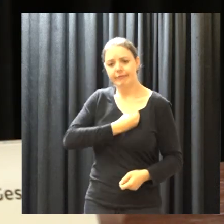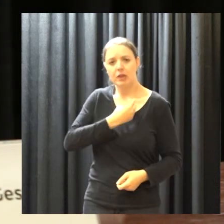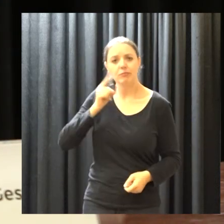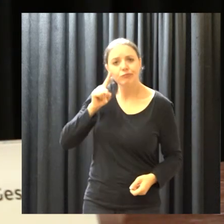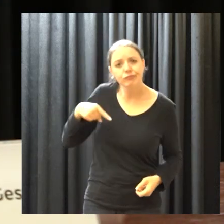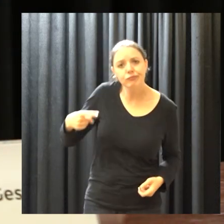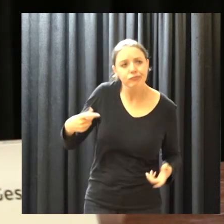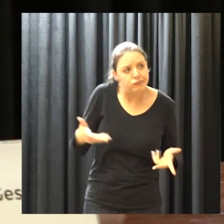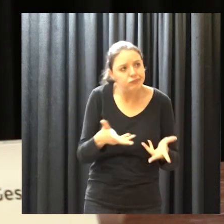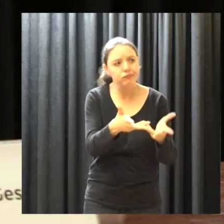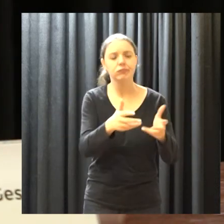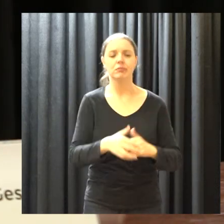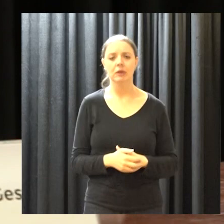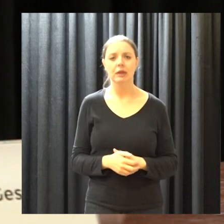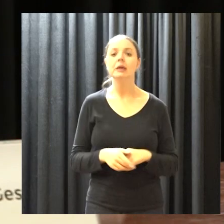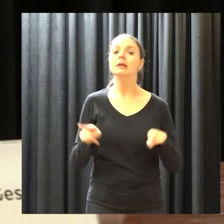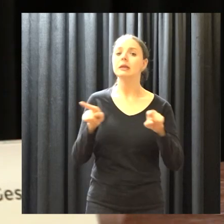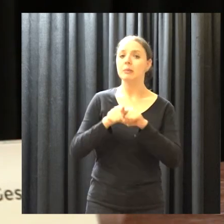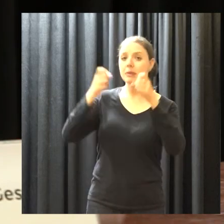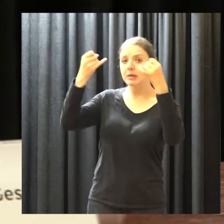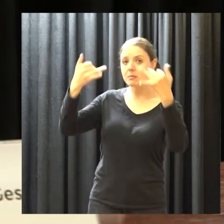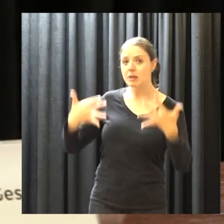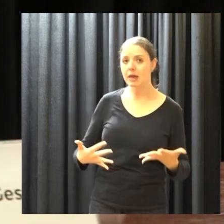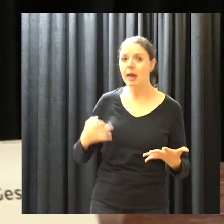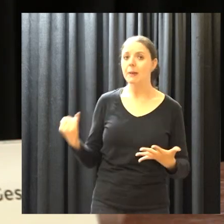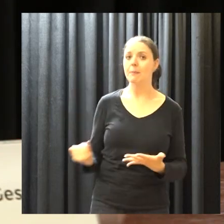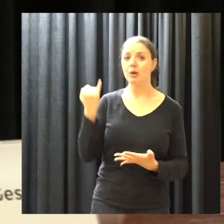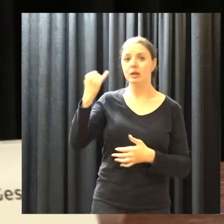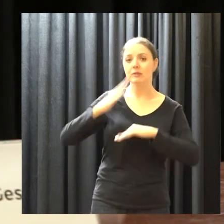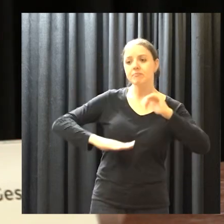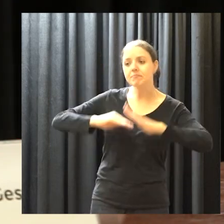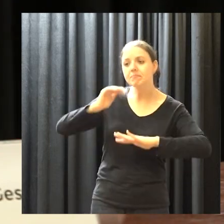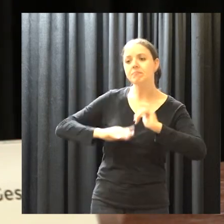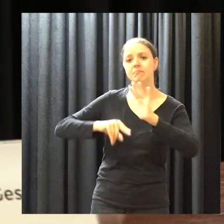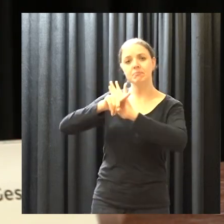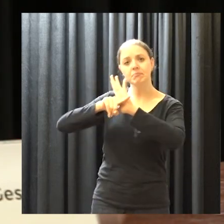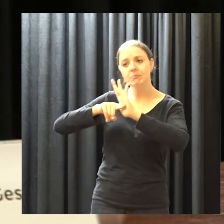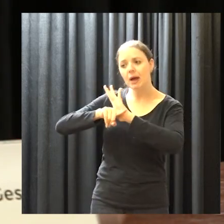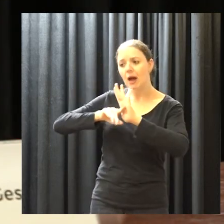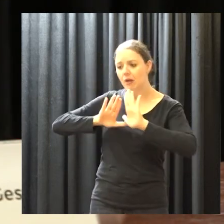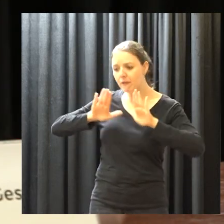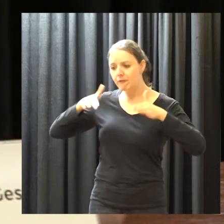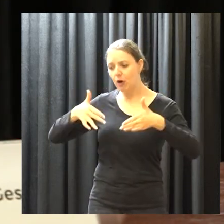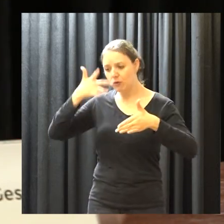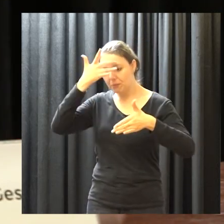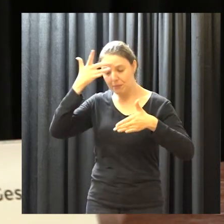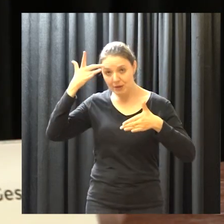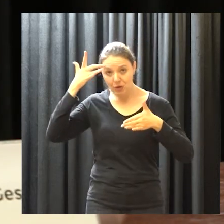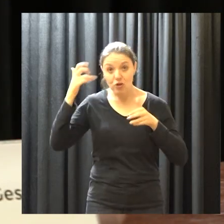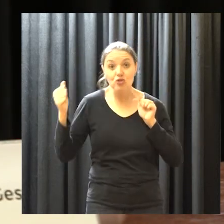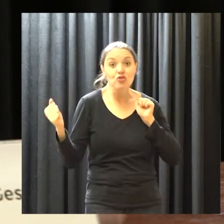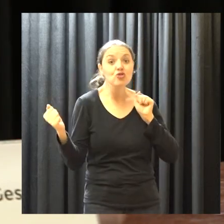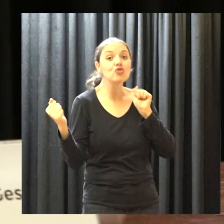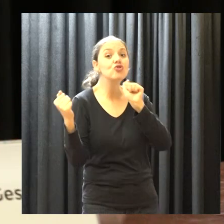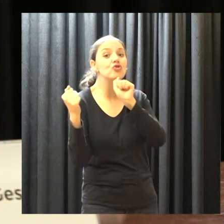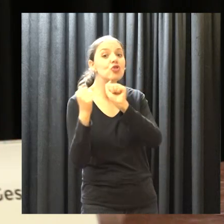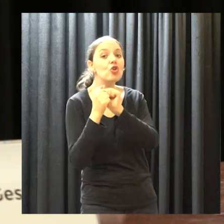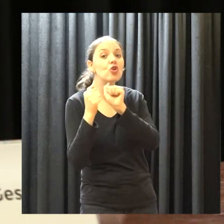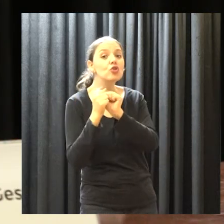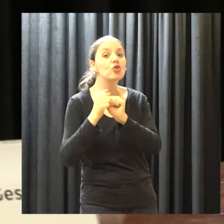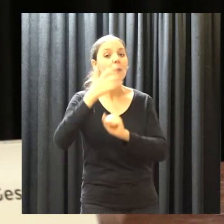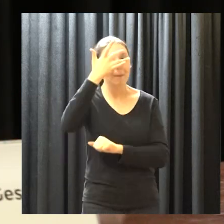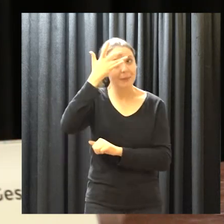ressaltei a importância de desenvolvermos nossas pesquisas e práticas com as pessoas com deficiência e não sobre elas, com